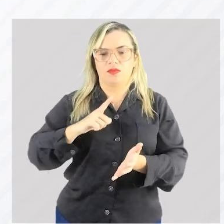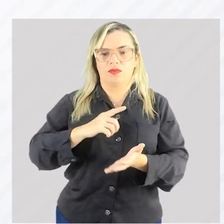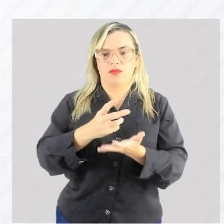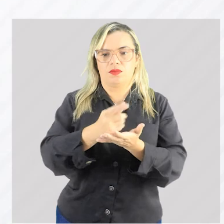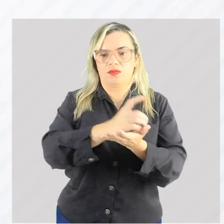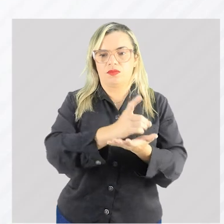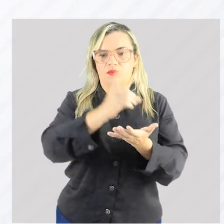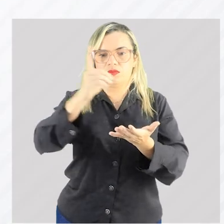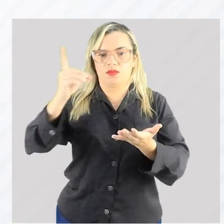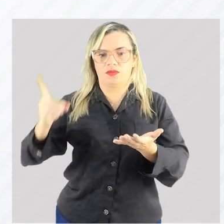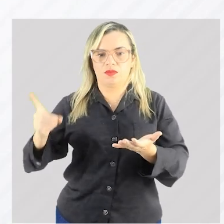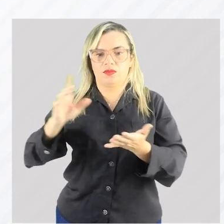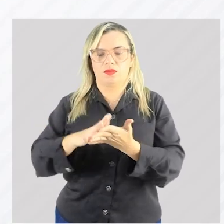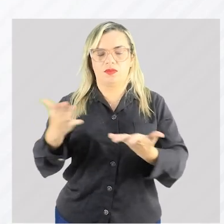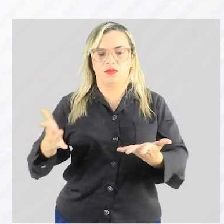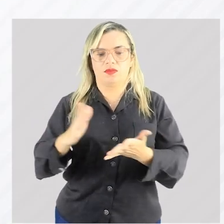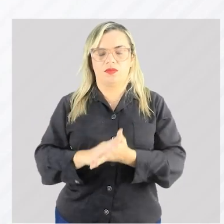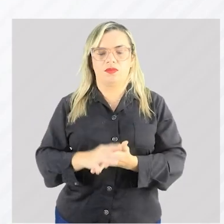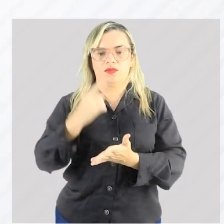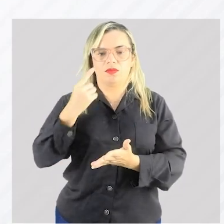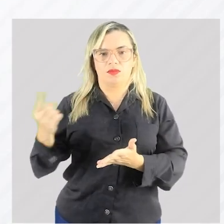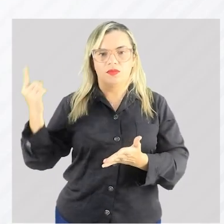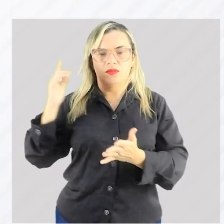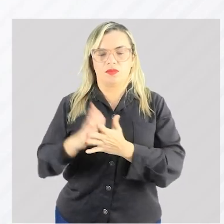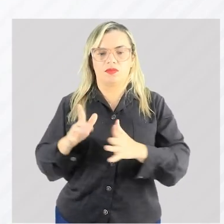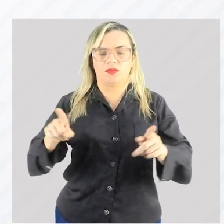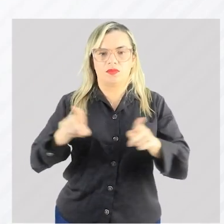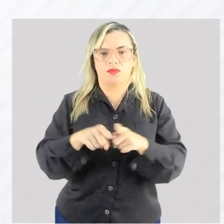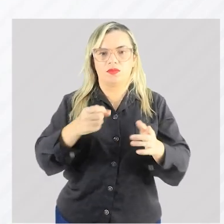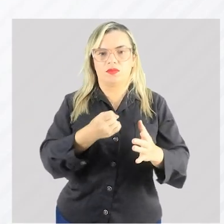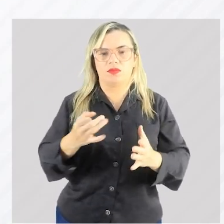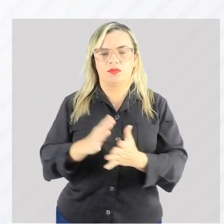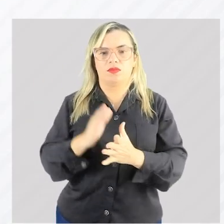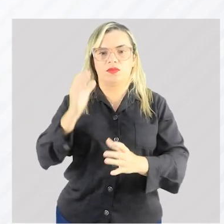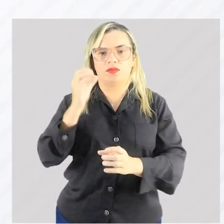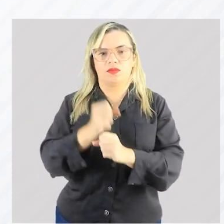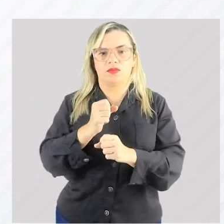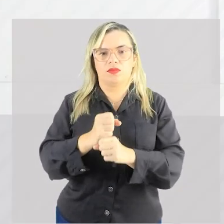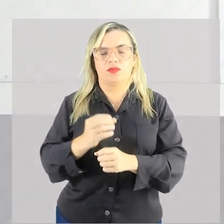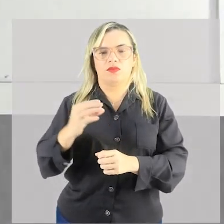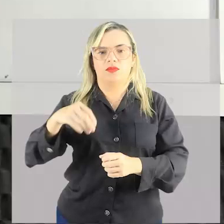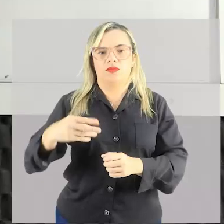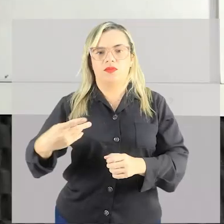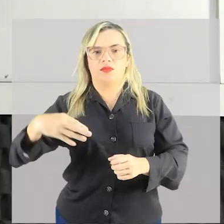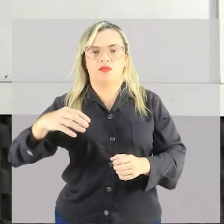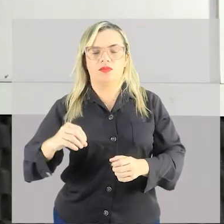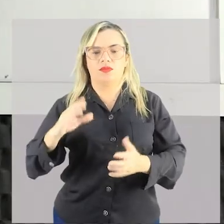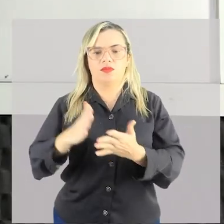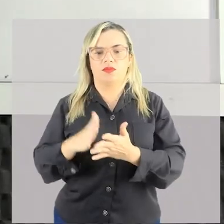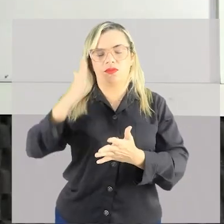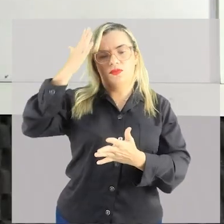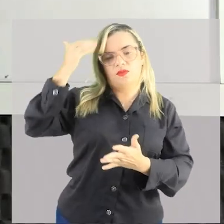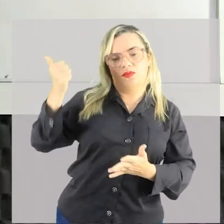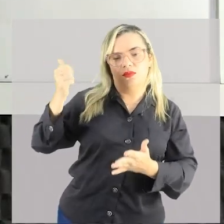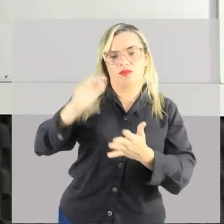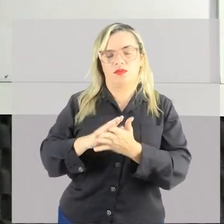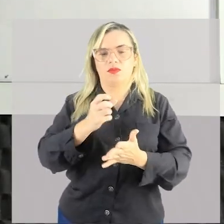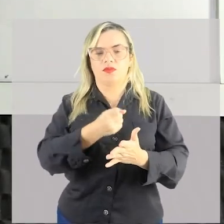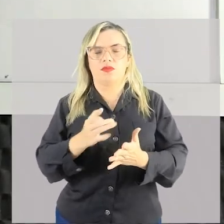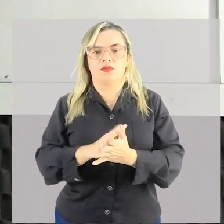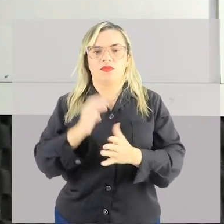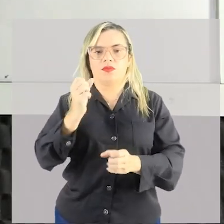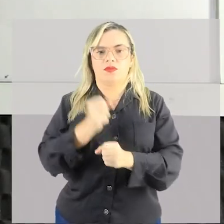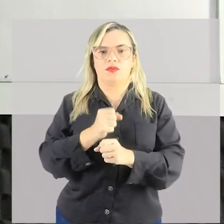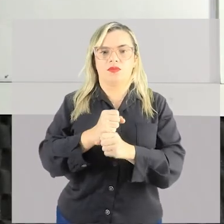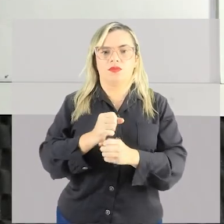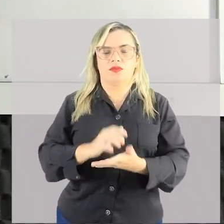é Então pessoal aqui também é uma probabilidade condicional Ele quer saber qual a probabilidade João